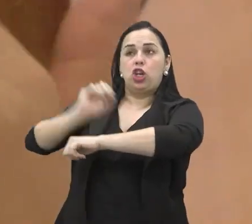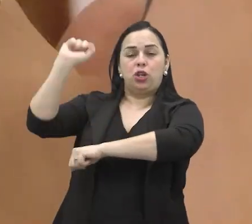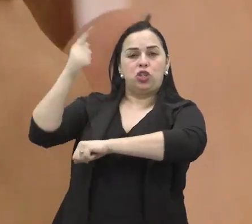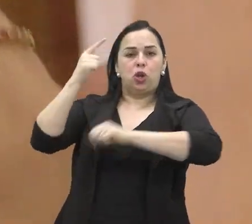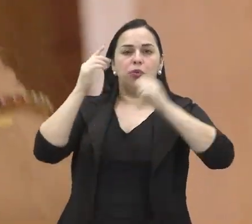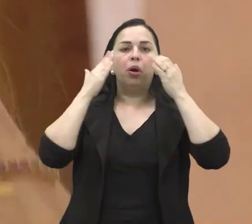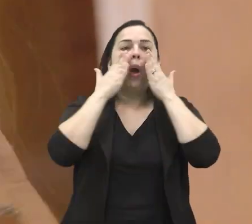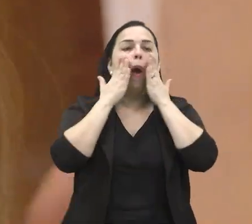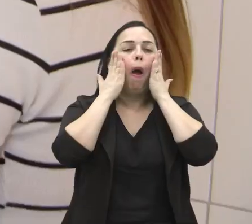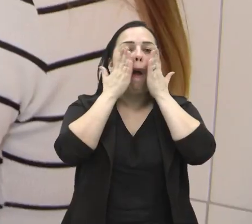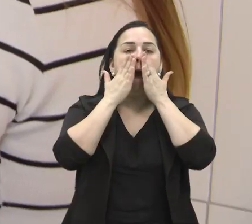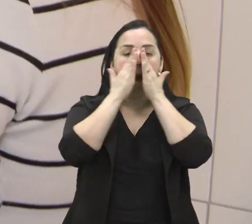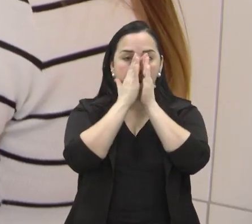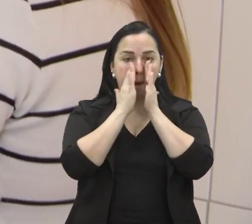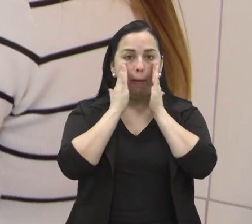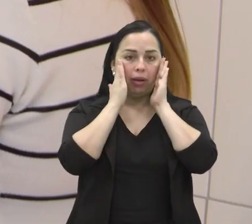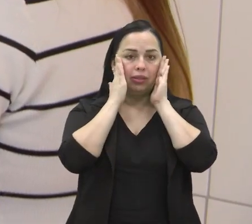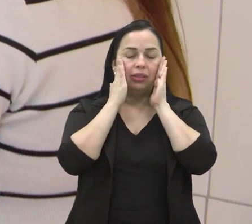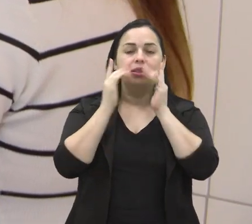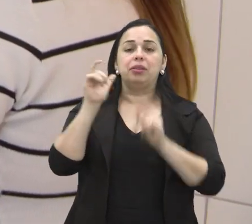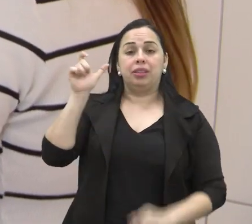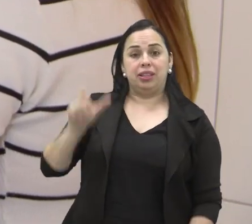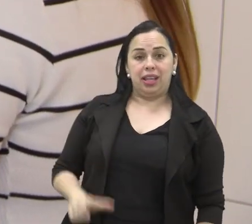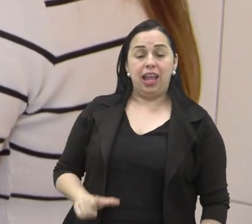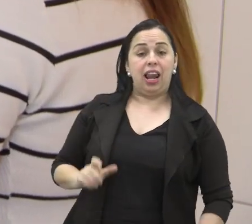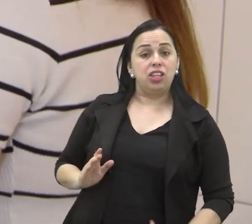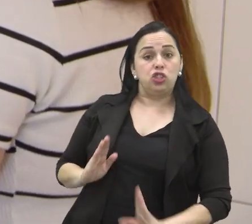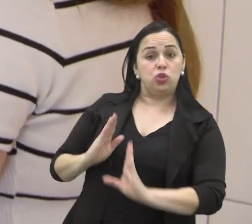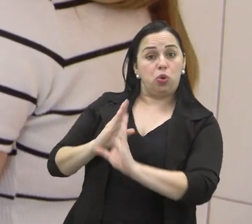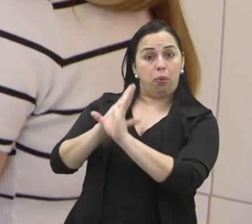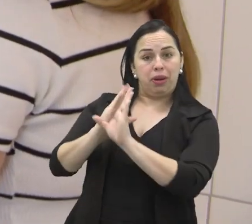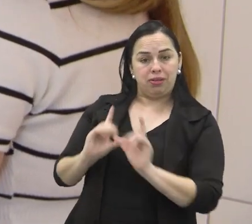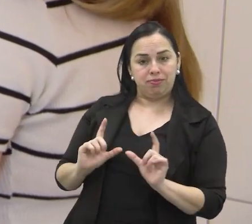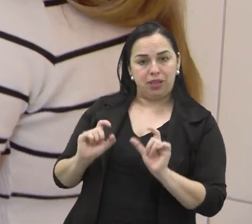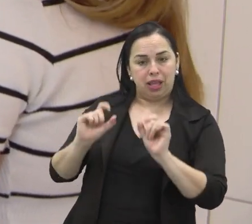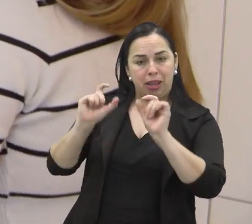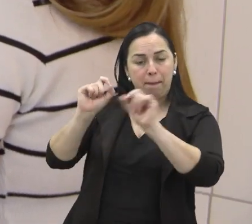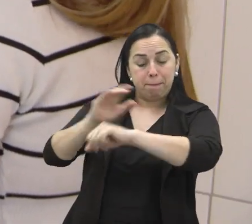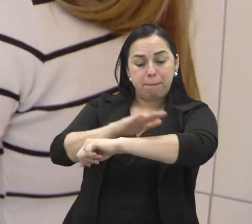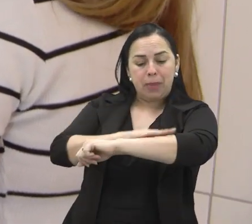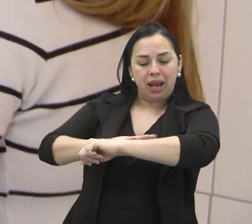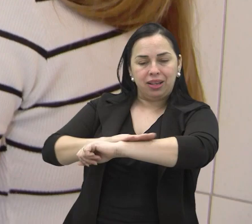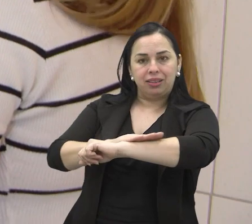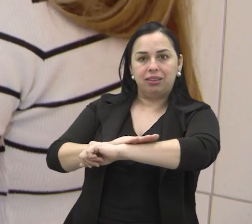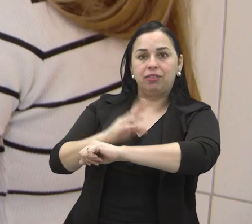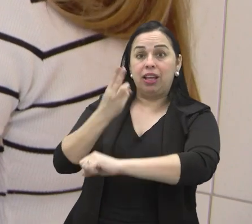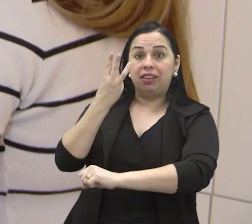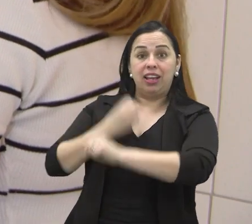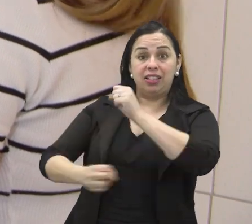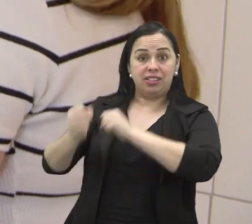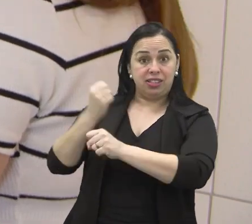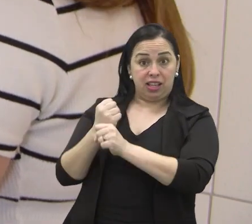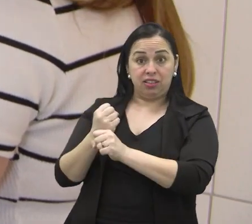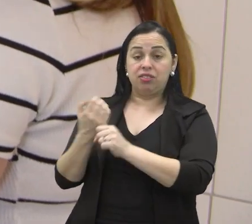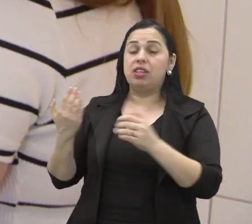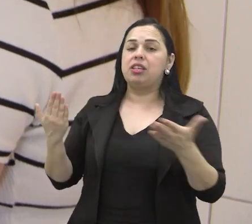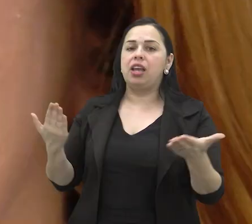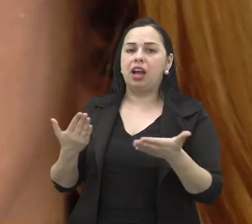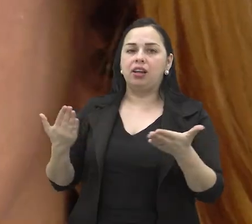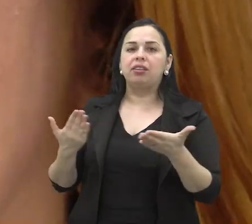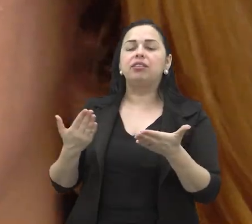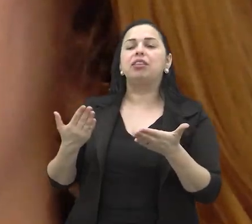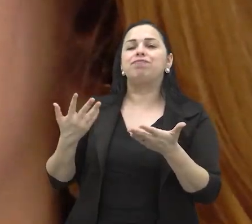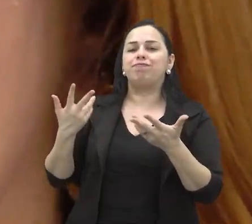passa o protetor solar. Esse zelo tem motivo. Sandreli foi diagnosticada com câncer de pele há 3